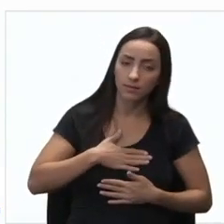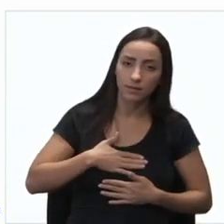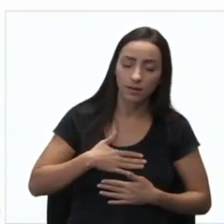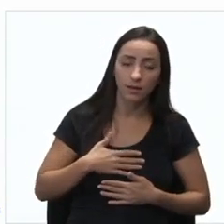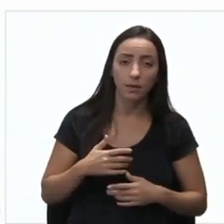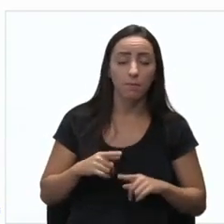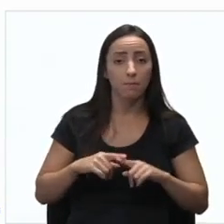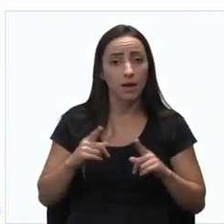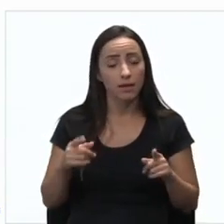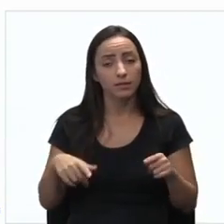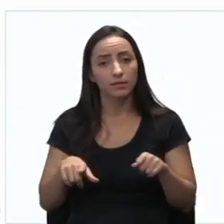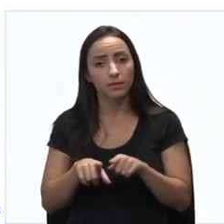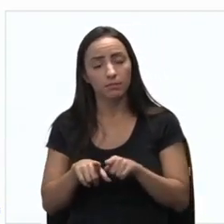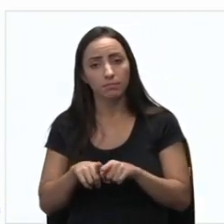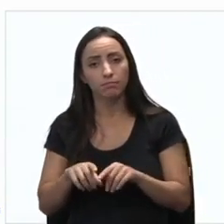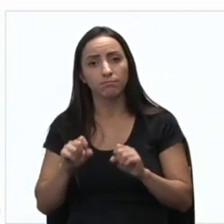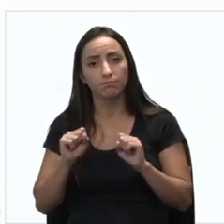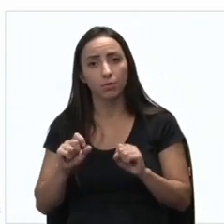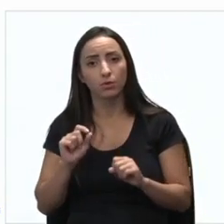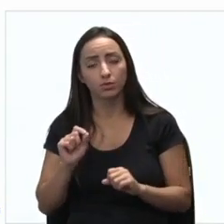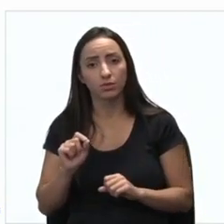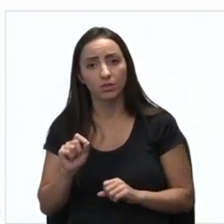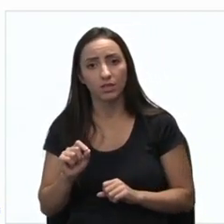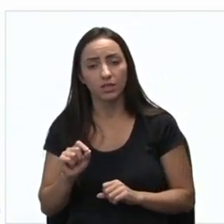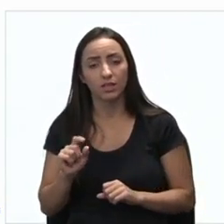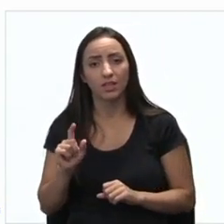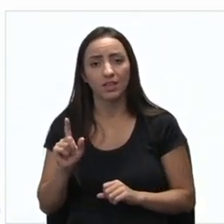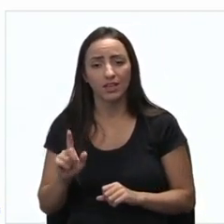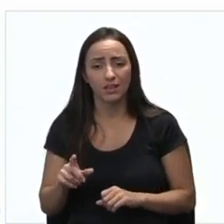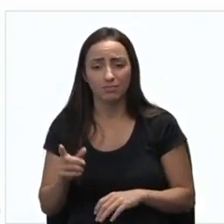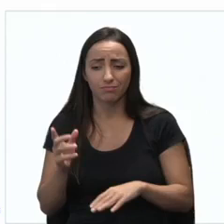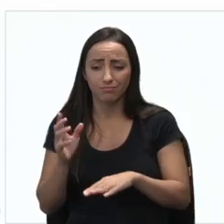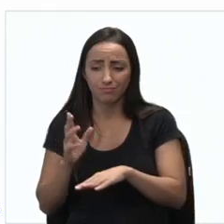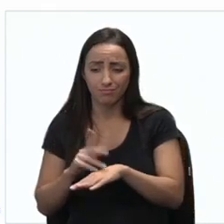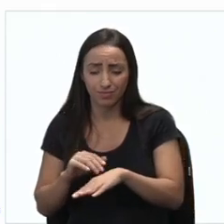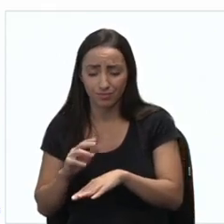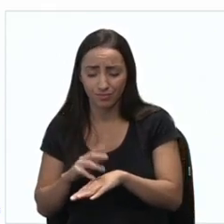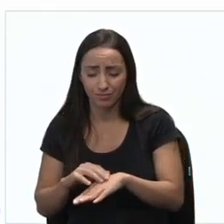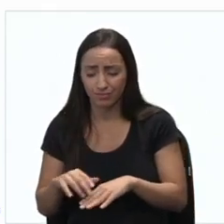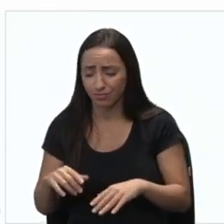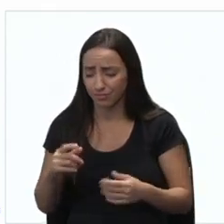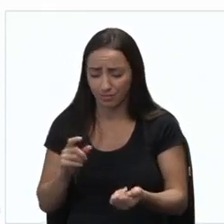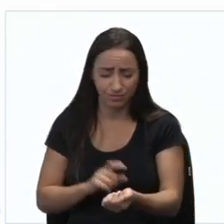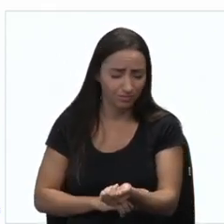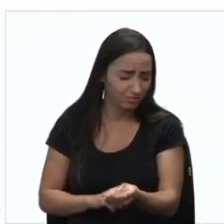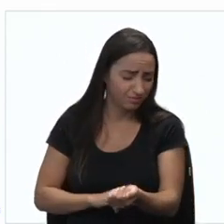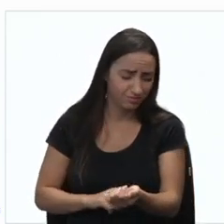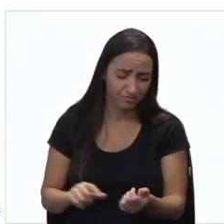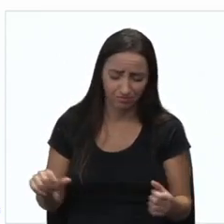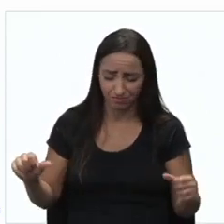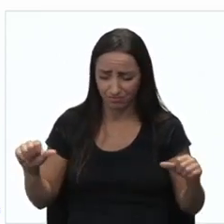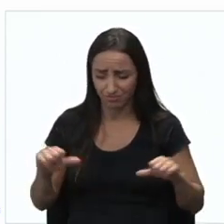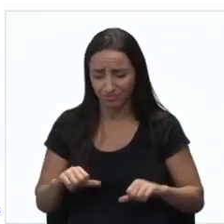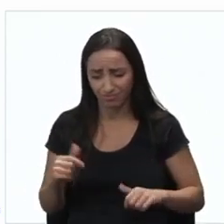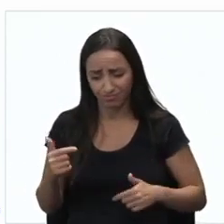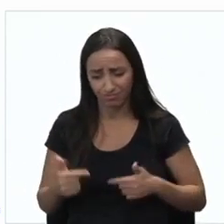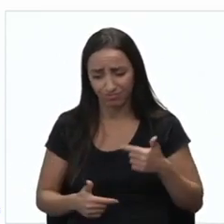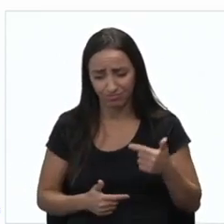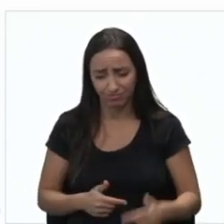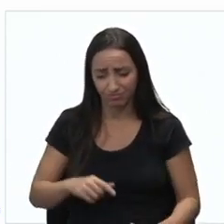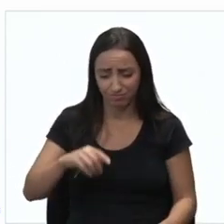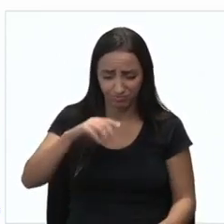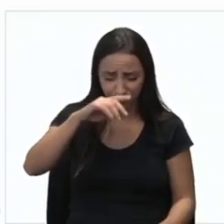identidade, mas também pode ser o quê? Uma fonte de adoecimento ao frustrar o prazer e as expectativas